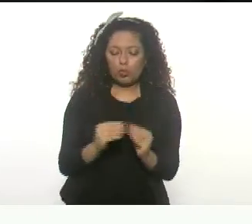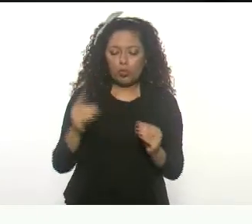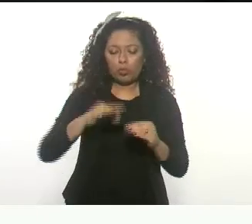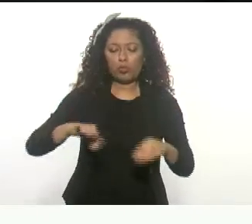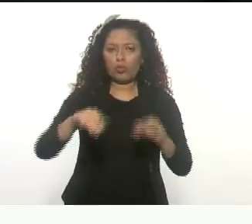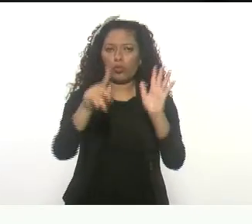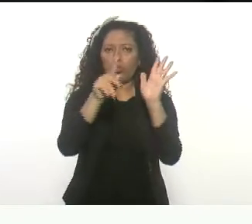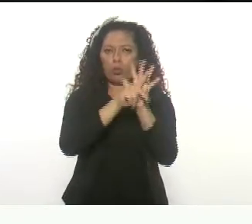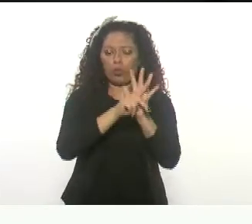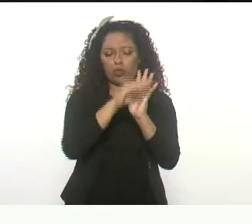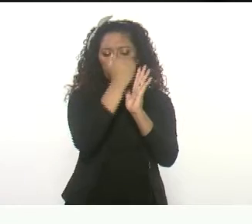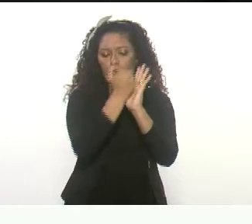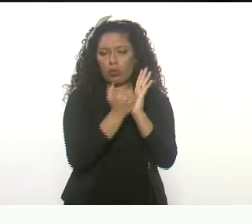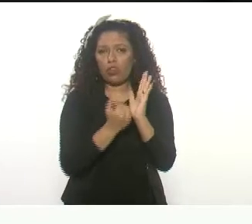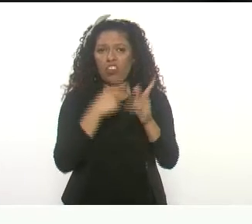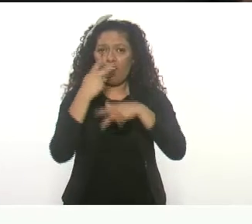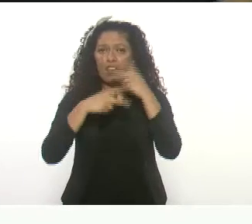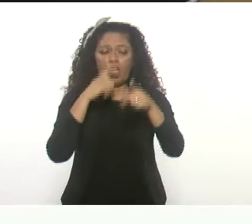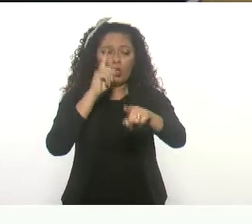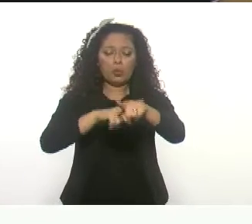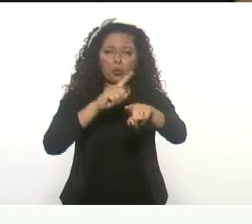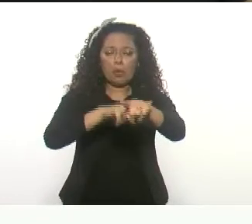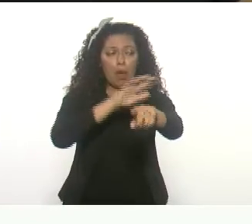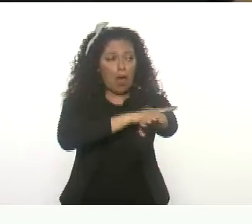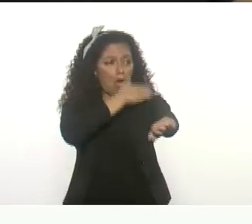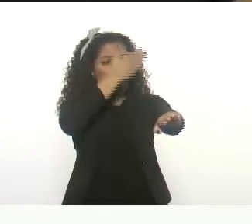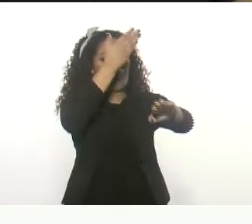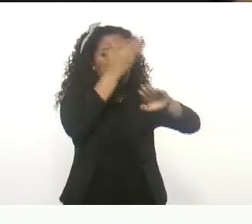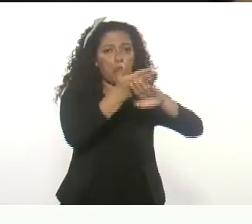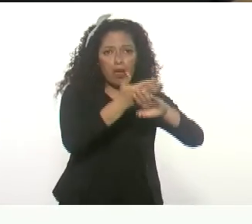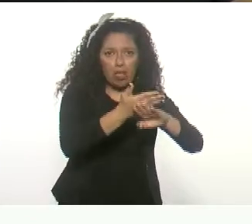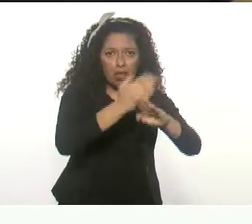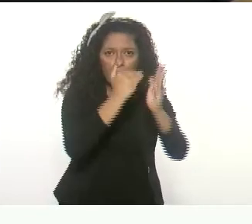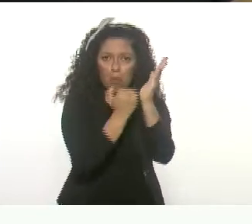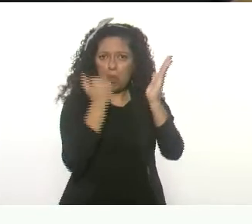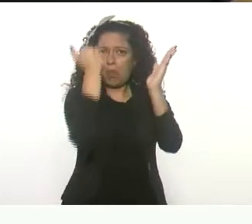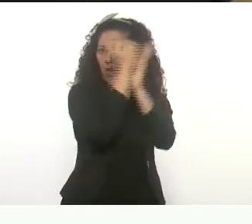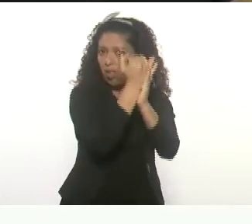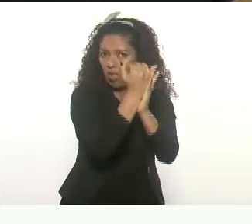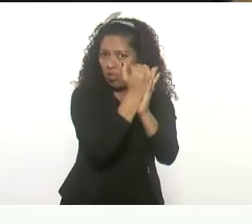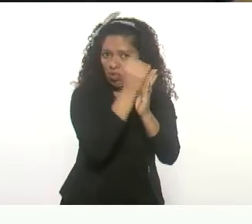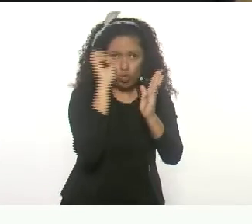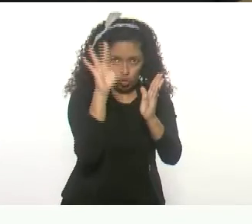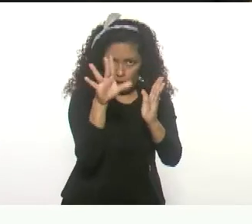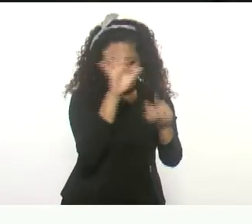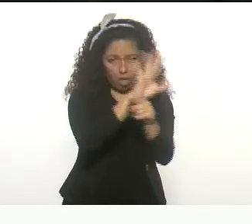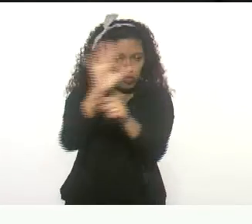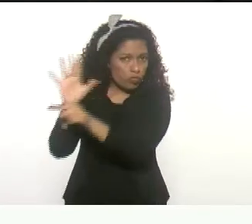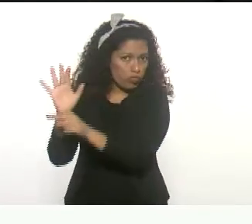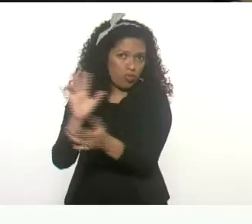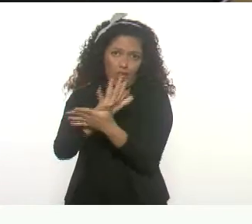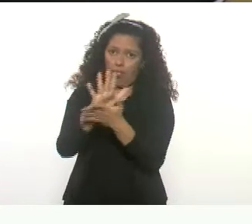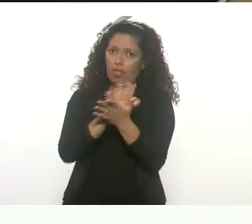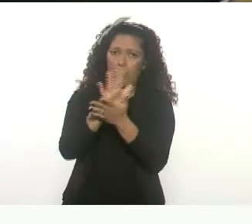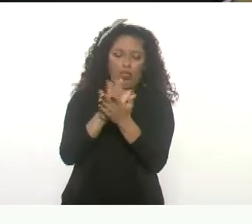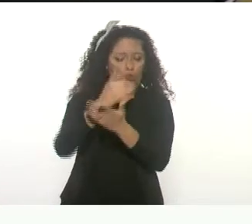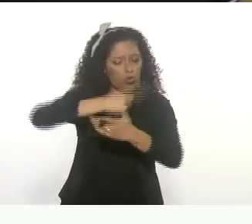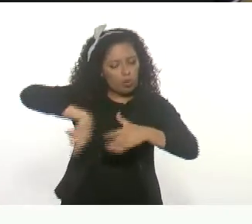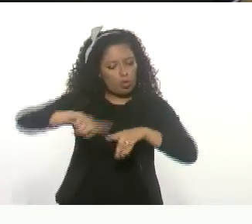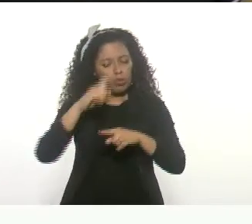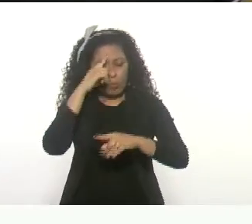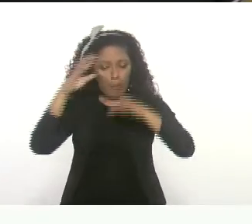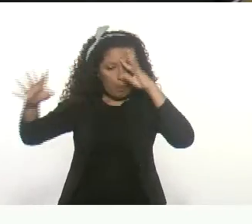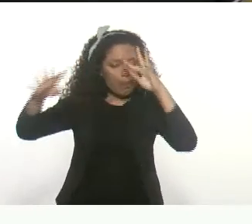que apenas aumentam a carga horária dos alunos, acho que já foi até dito no início, né, não atingem os objetivos esperados. Então, a gente não pode cair